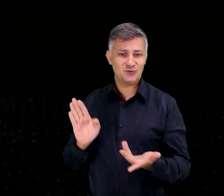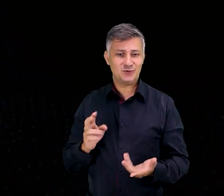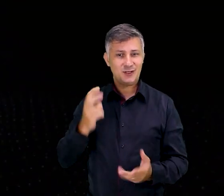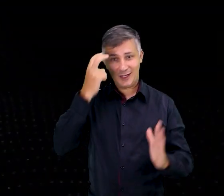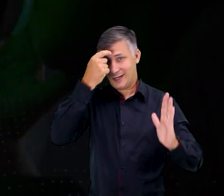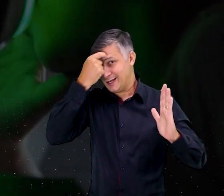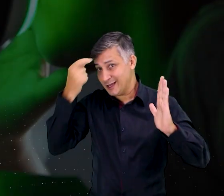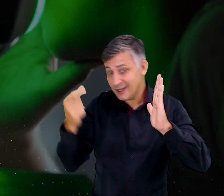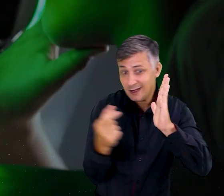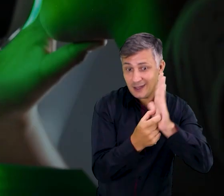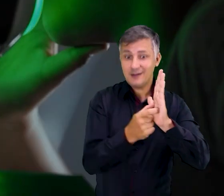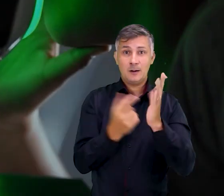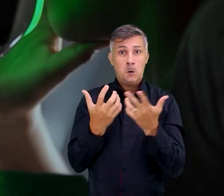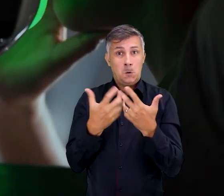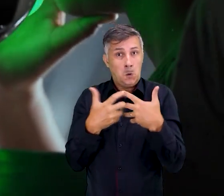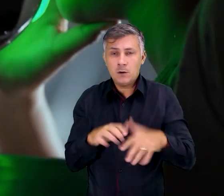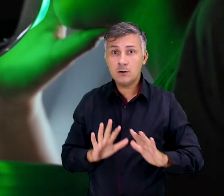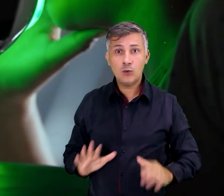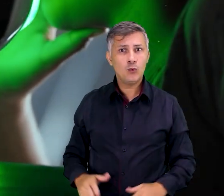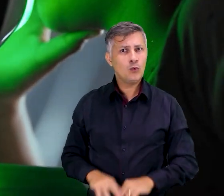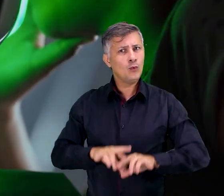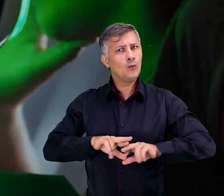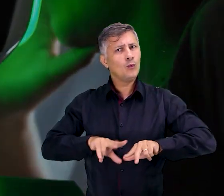inteligências artificiais generativas.